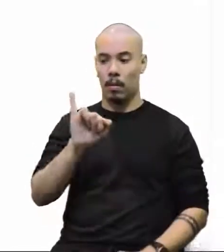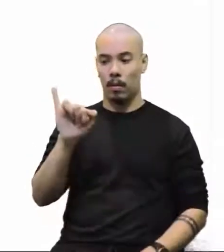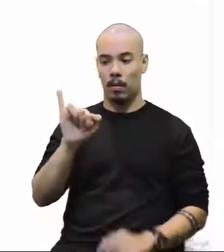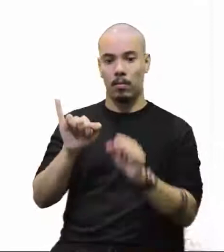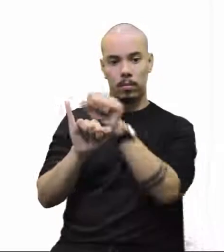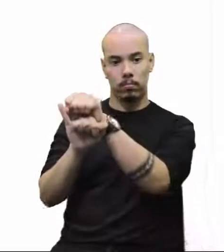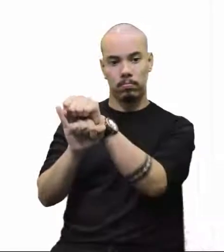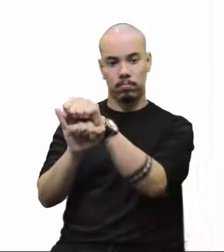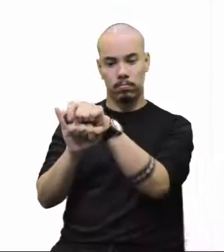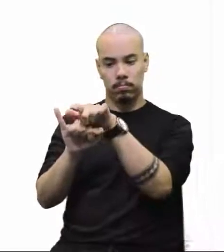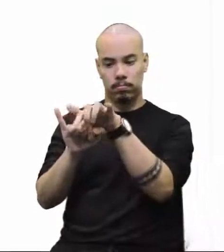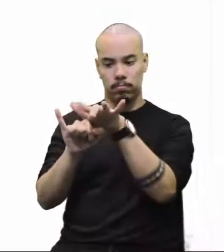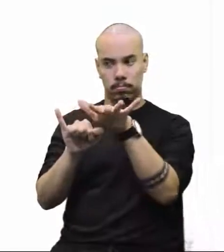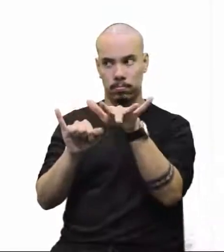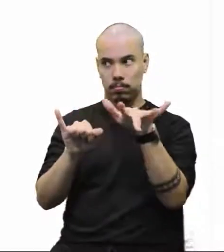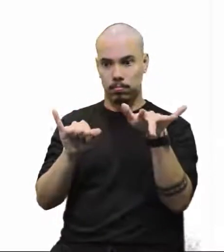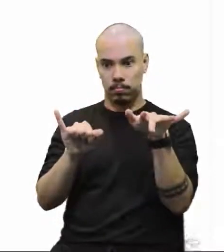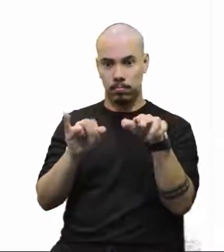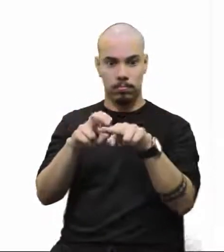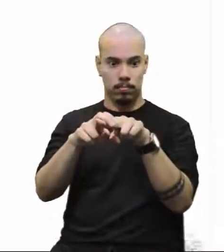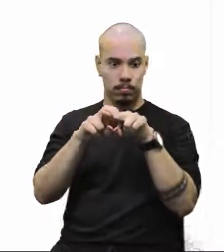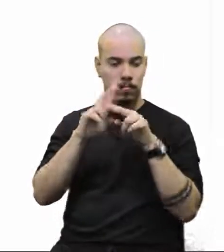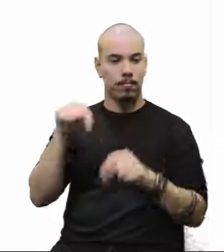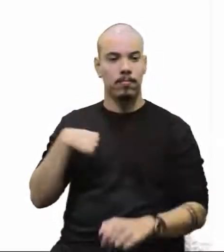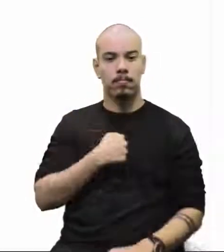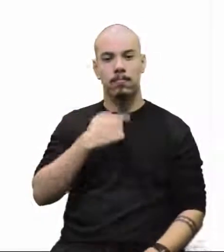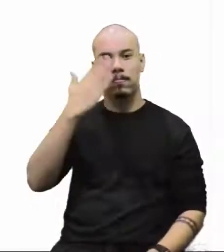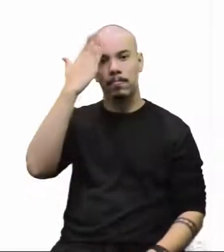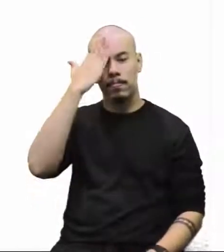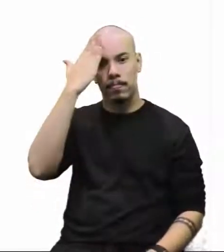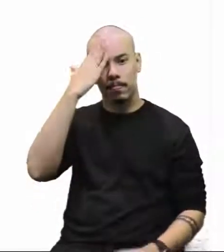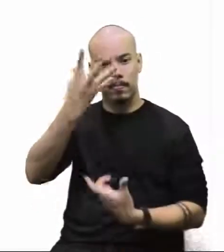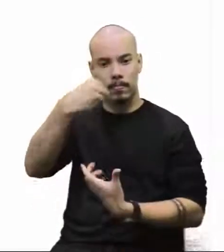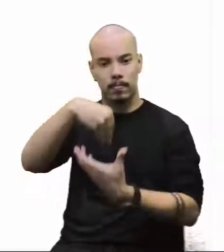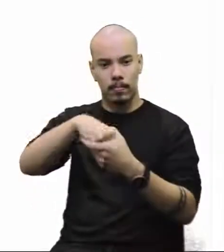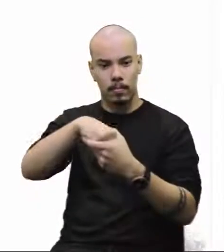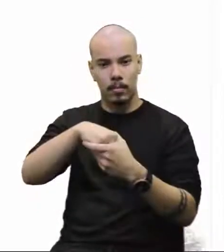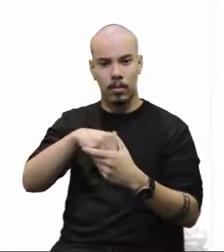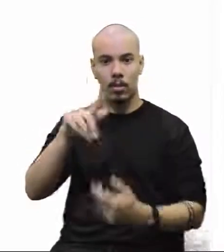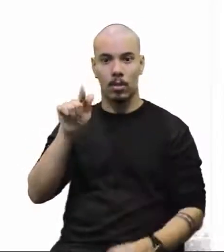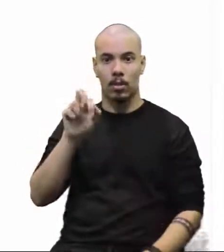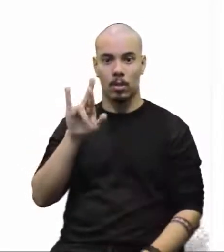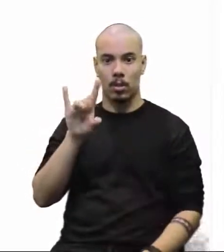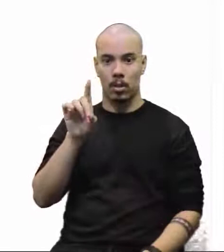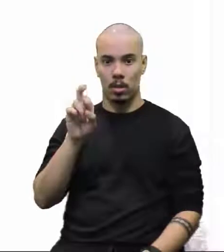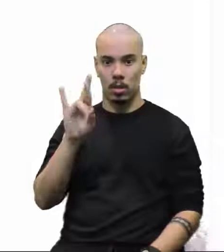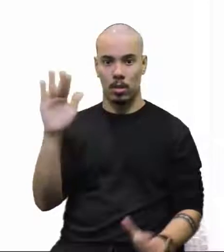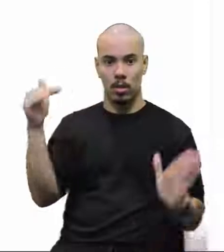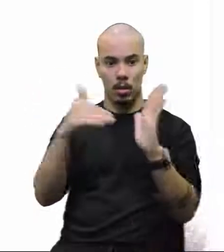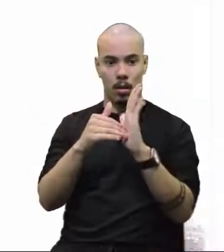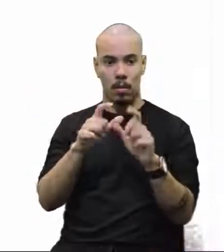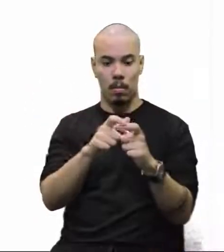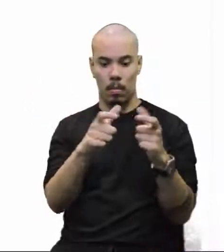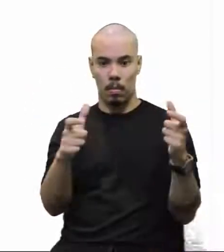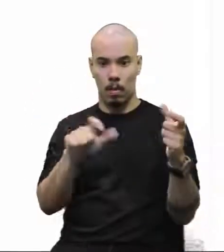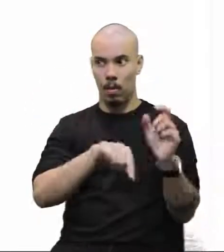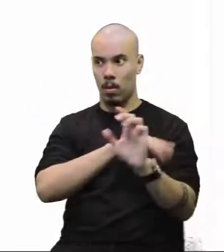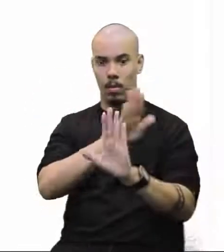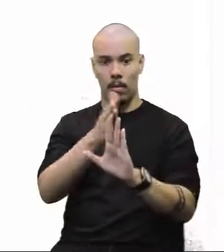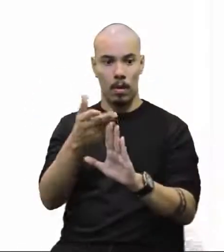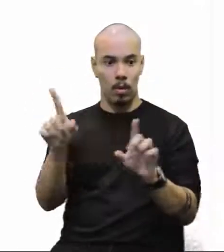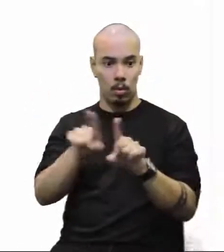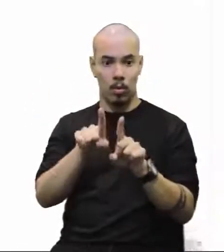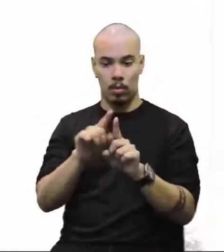A corrente, nós podemos ver aí que ela vai dentro do gerador do menor até assim para o maior e fora vai do mais